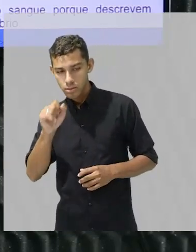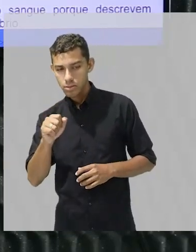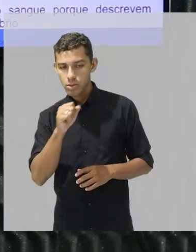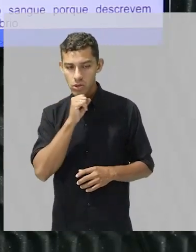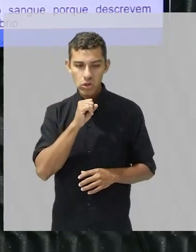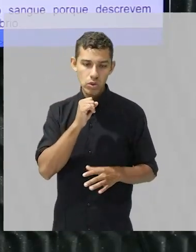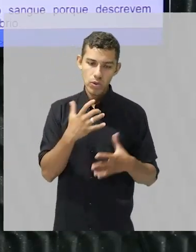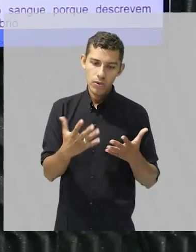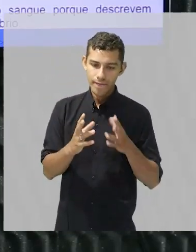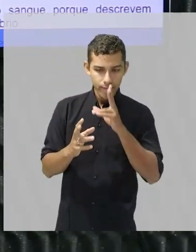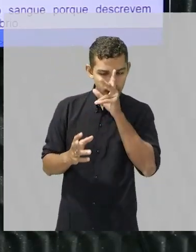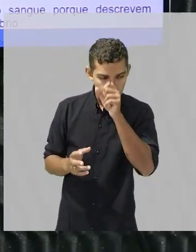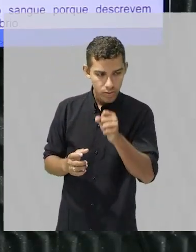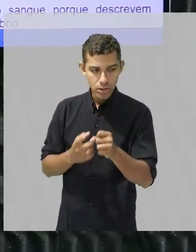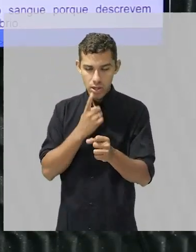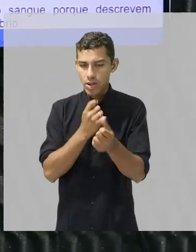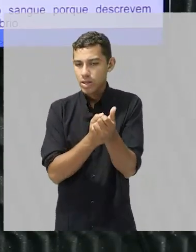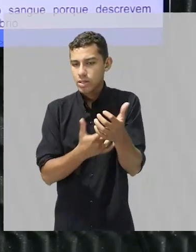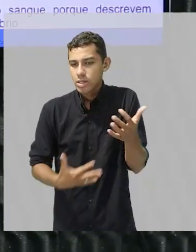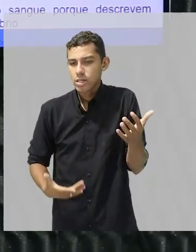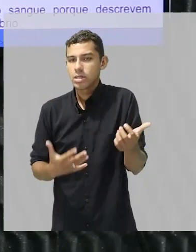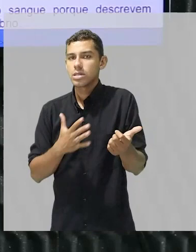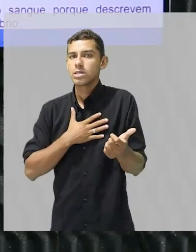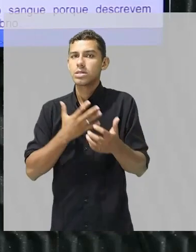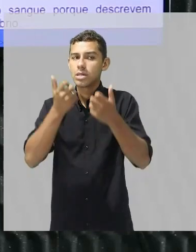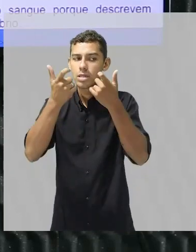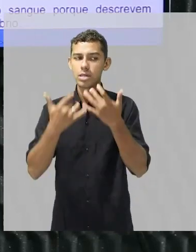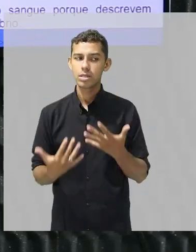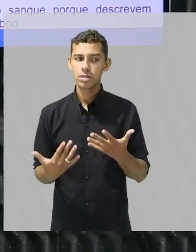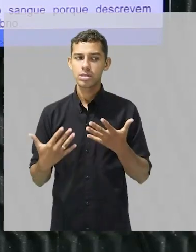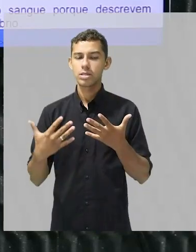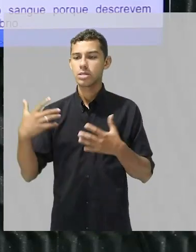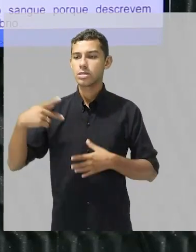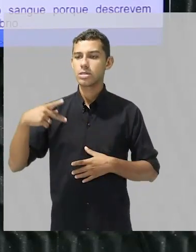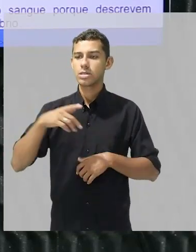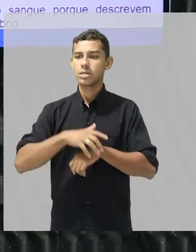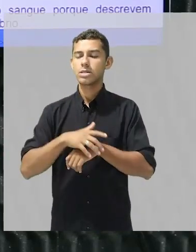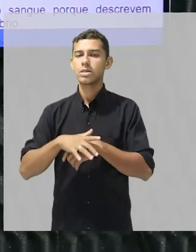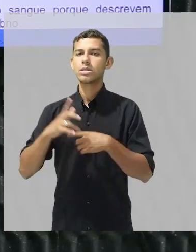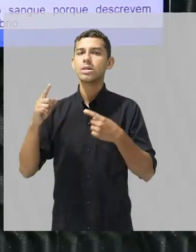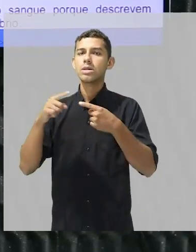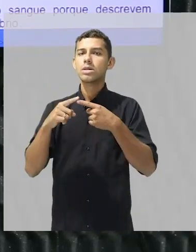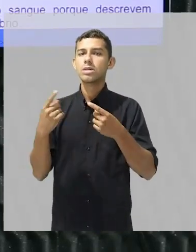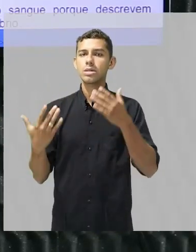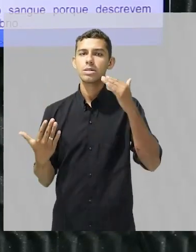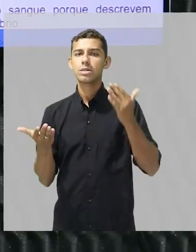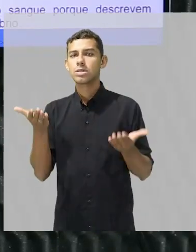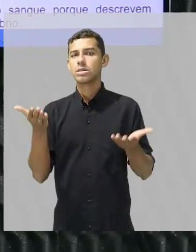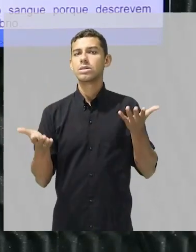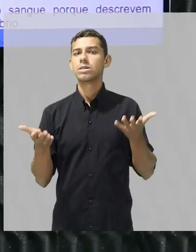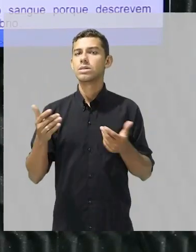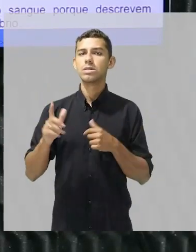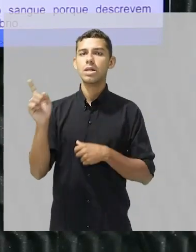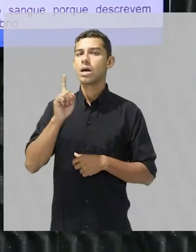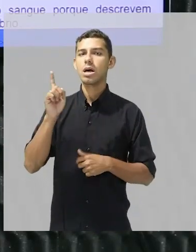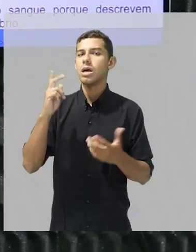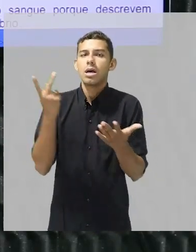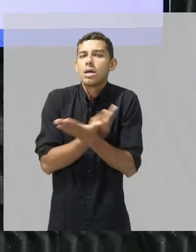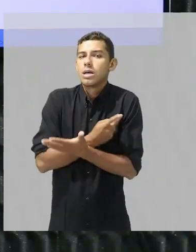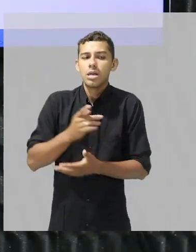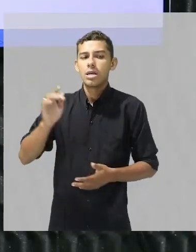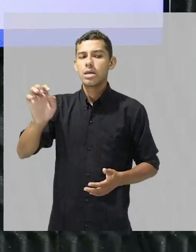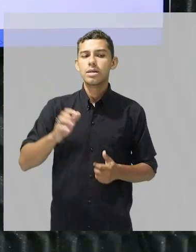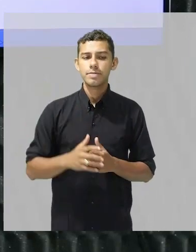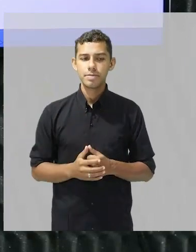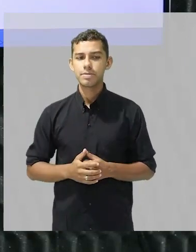envelhecidas proporcionam força ao sangue, porque descreve um movimento periódico em torno de um ponto de equilíbrio. Também não vai ser a letra